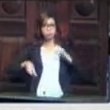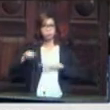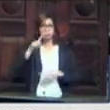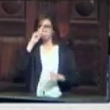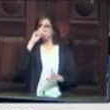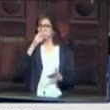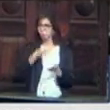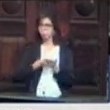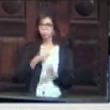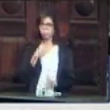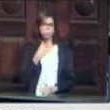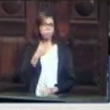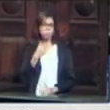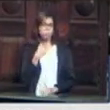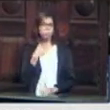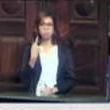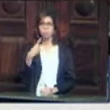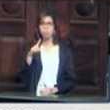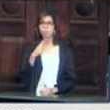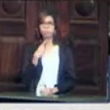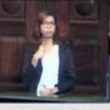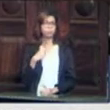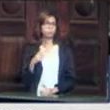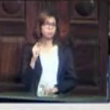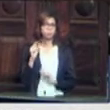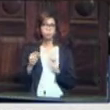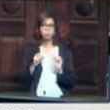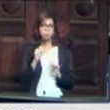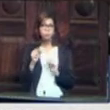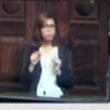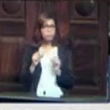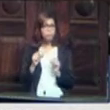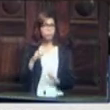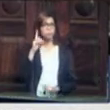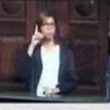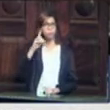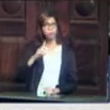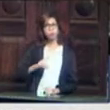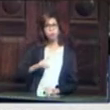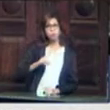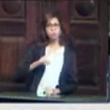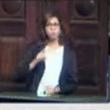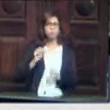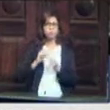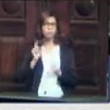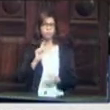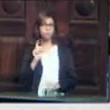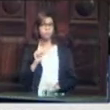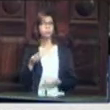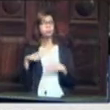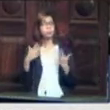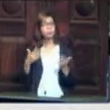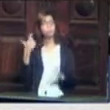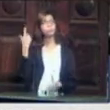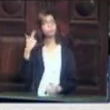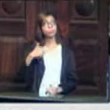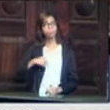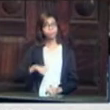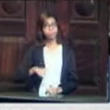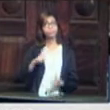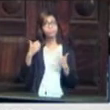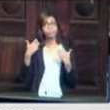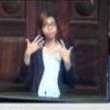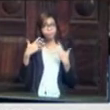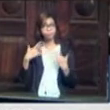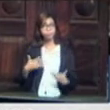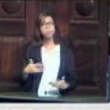decidir a seu bel prazer qual é o direito que vai deixar de cumprir. Então, mais uma vez,